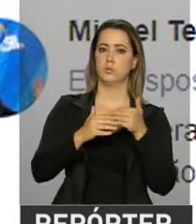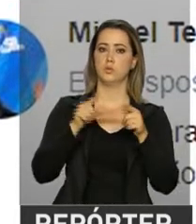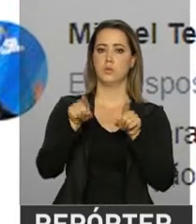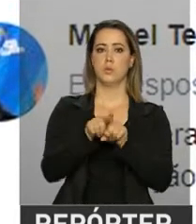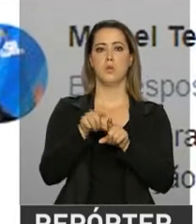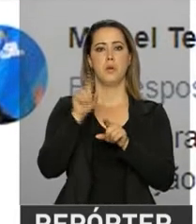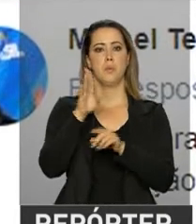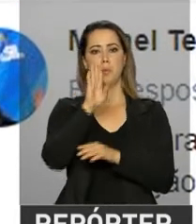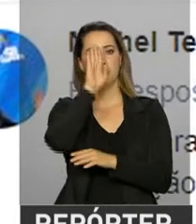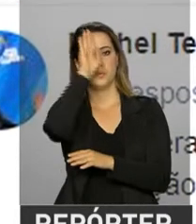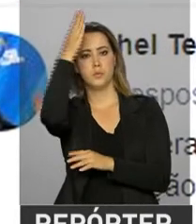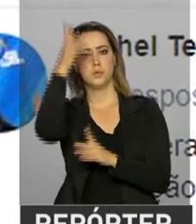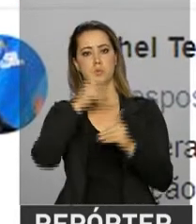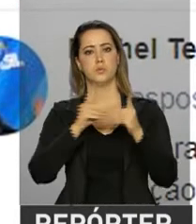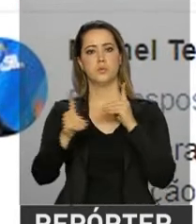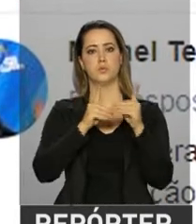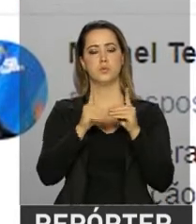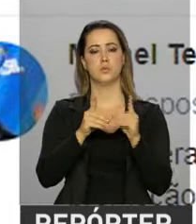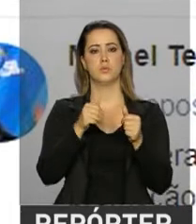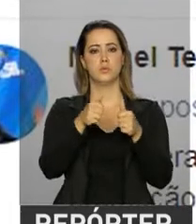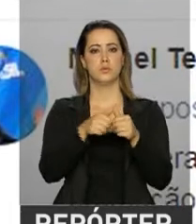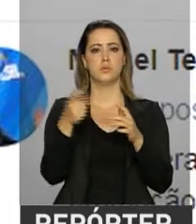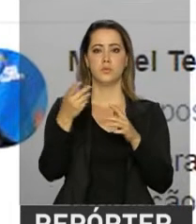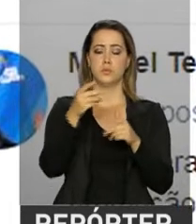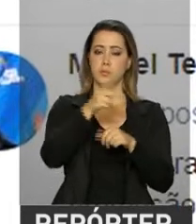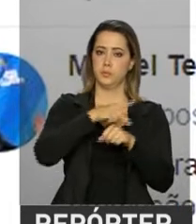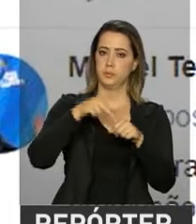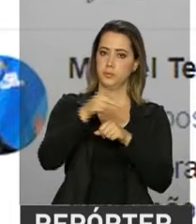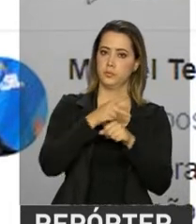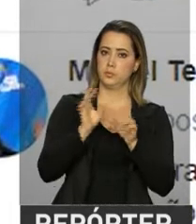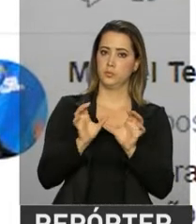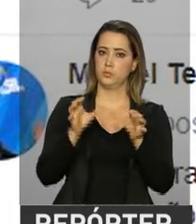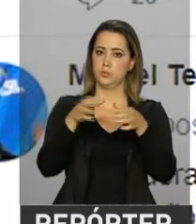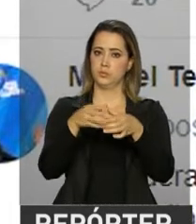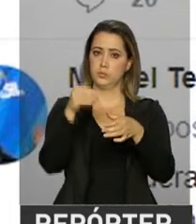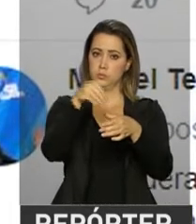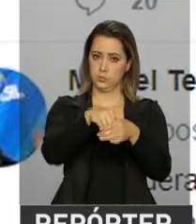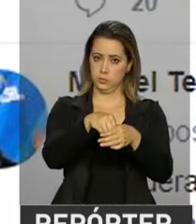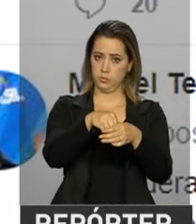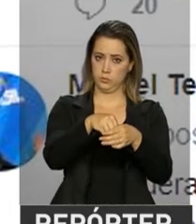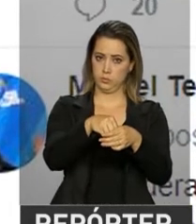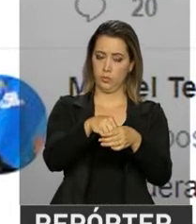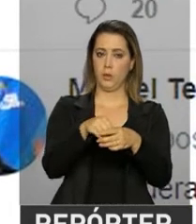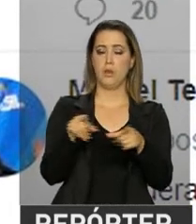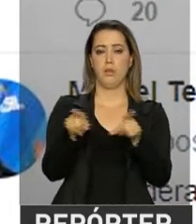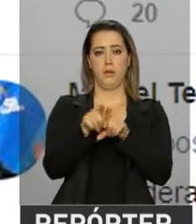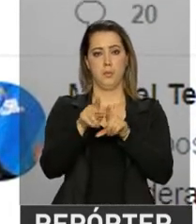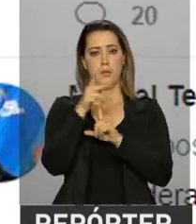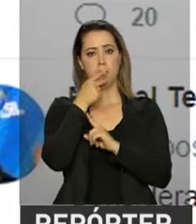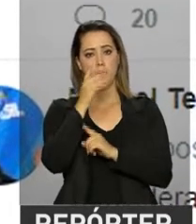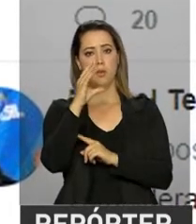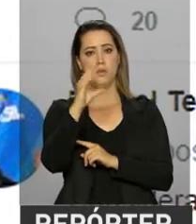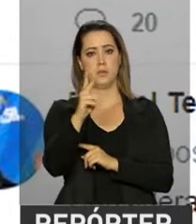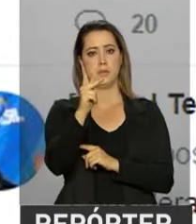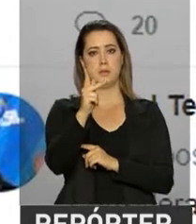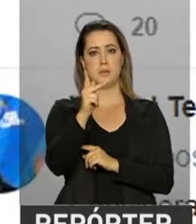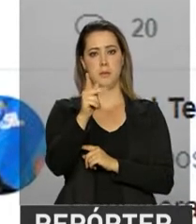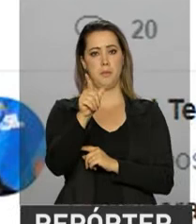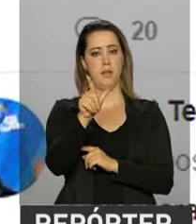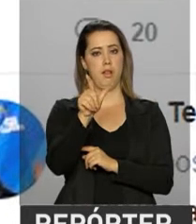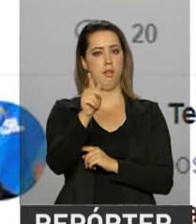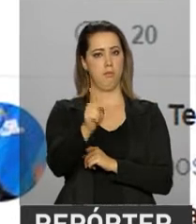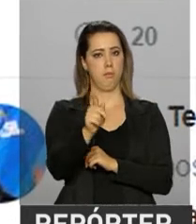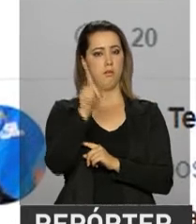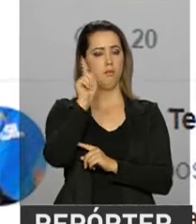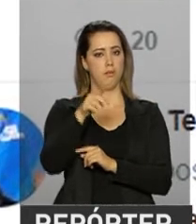sustentável a prioridade de discussões entre os países do grupo além disso temer afirmou que a cplp é uma